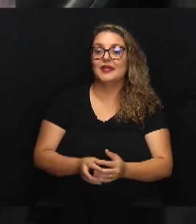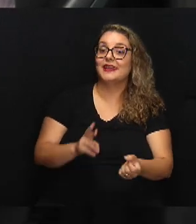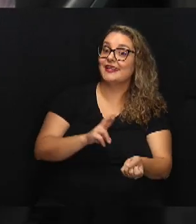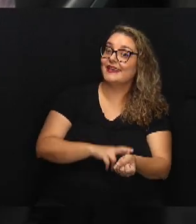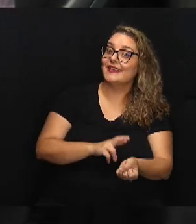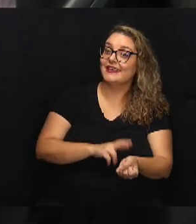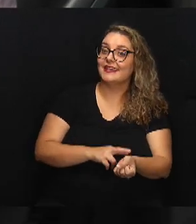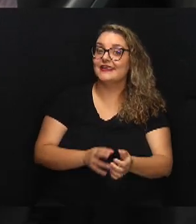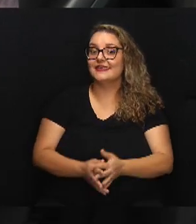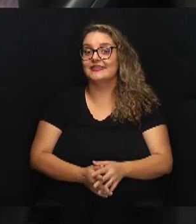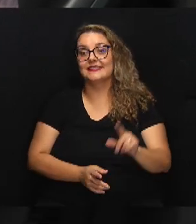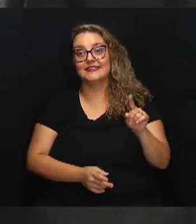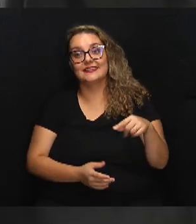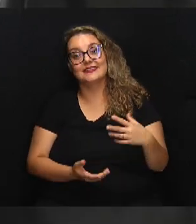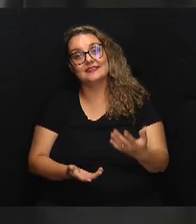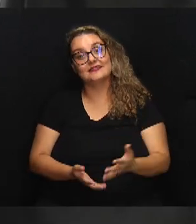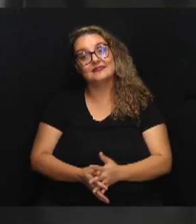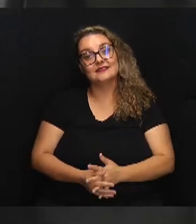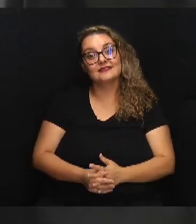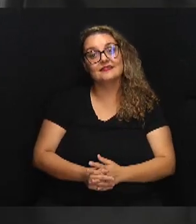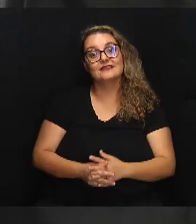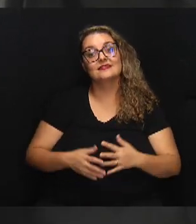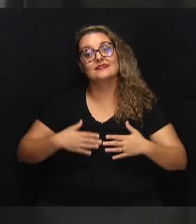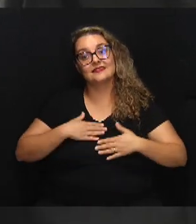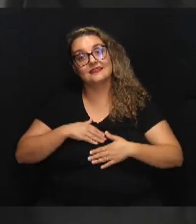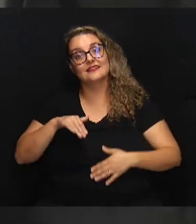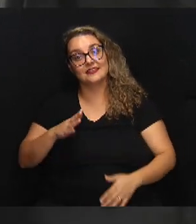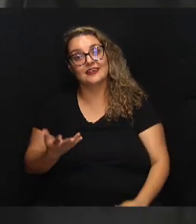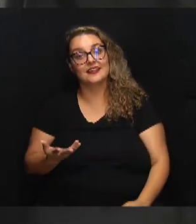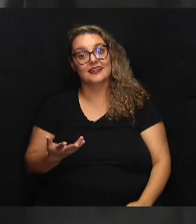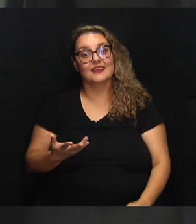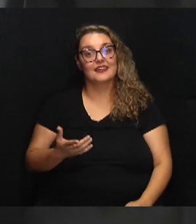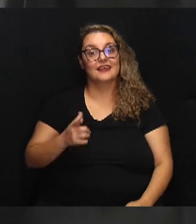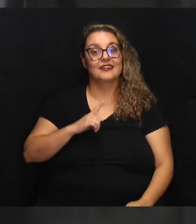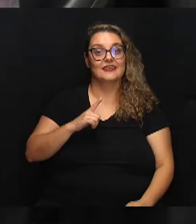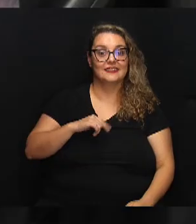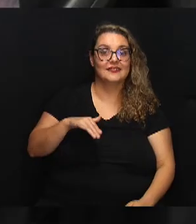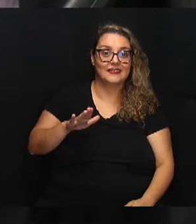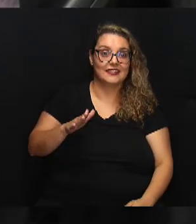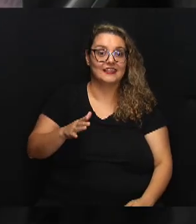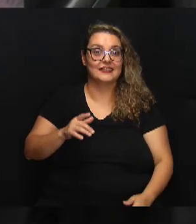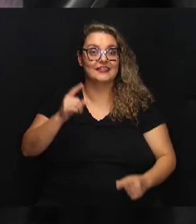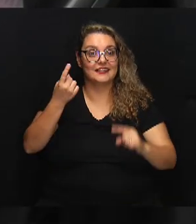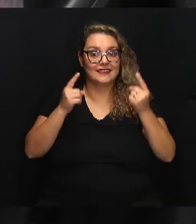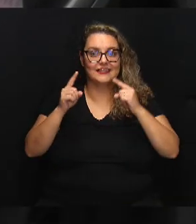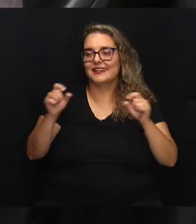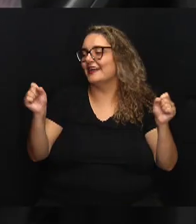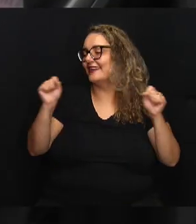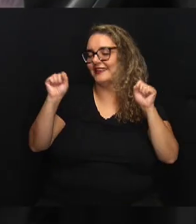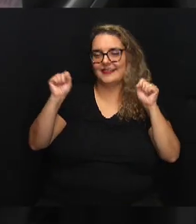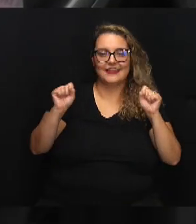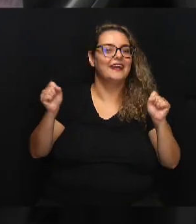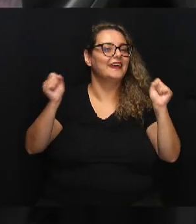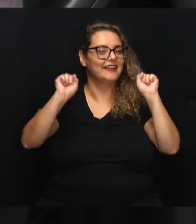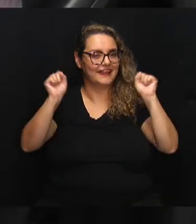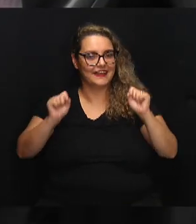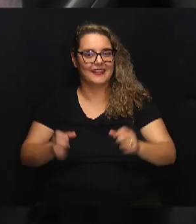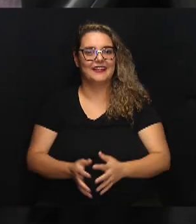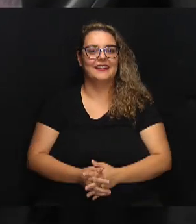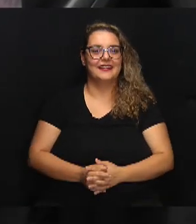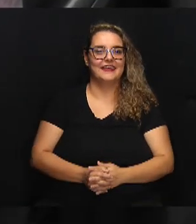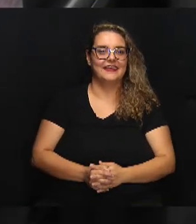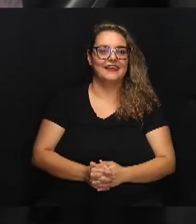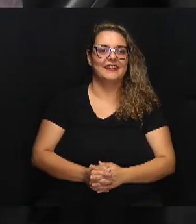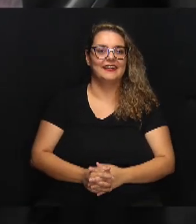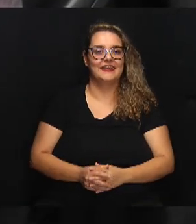É. tem sido gostoso, cada Tem vez sido? mais. Cada É. vez mais. E o carnaval? Adoro, Adora? adoro. Vamos ver